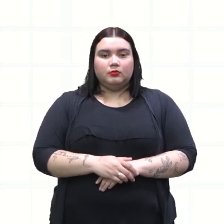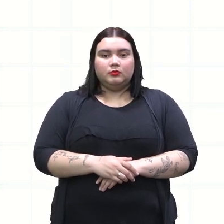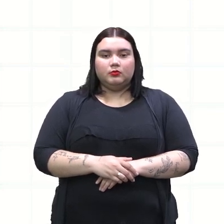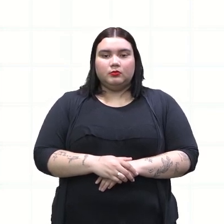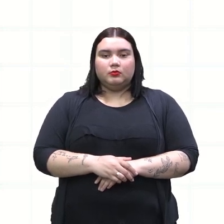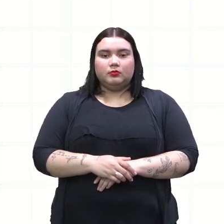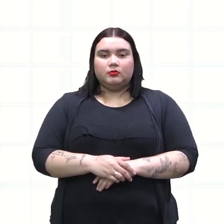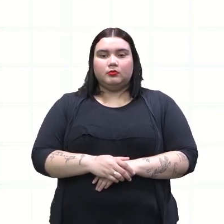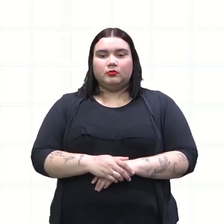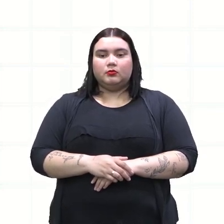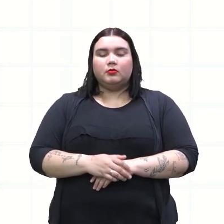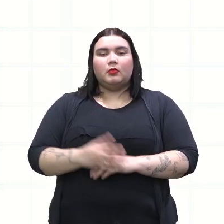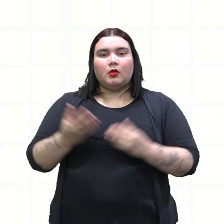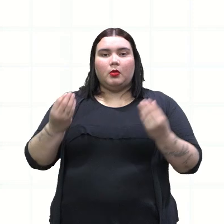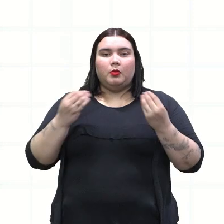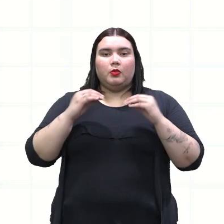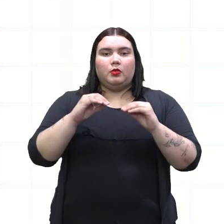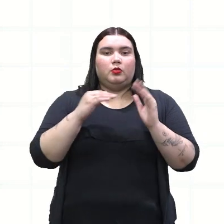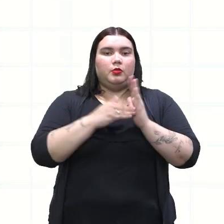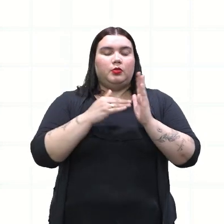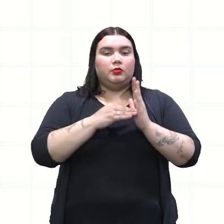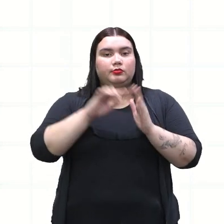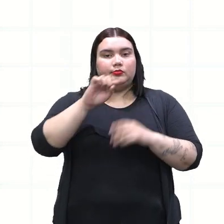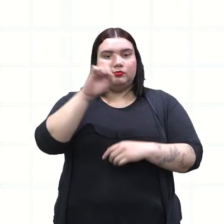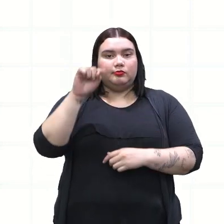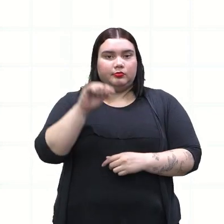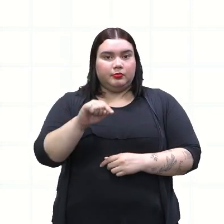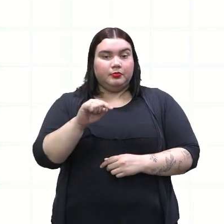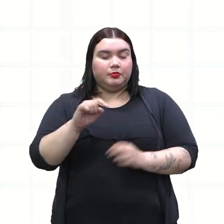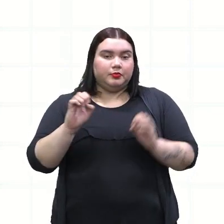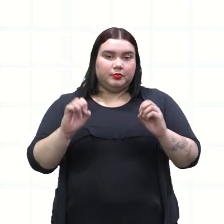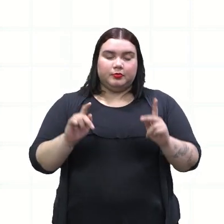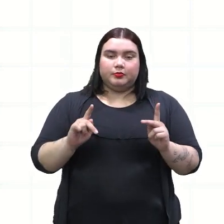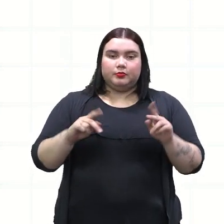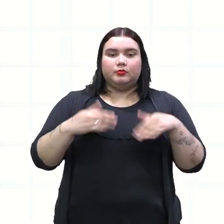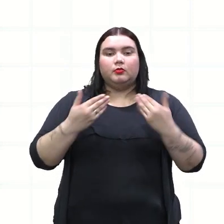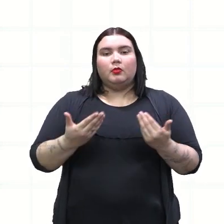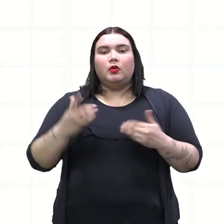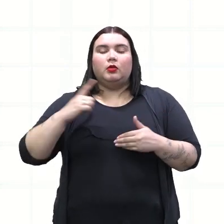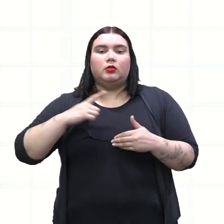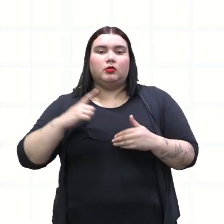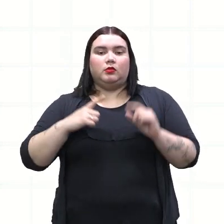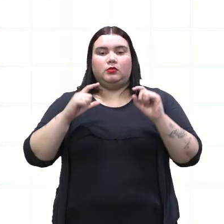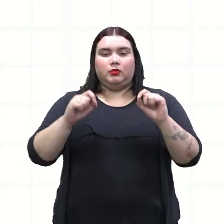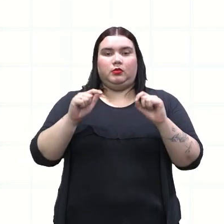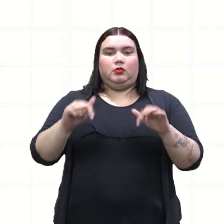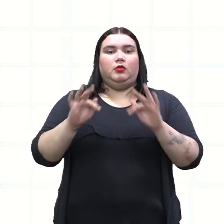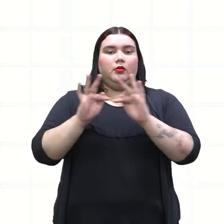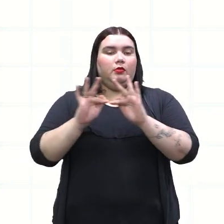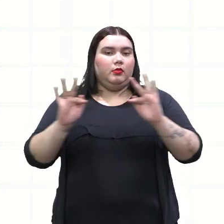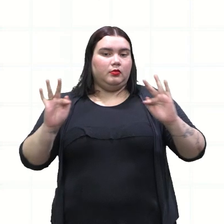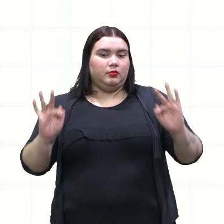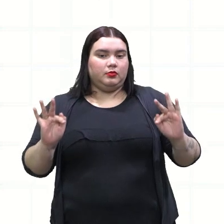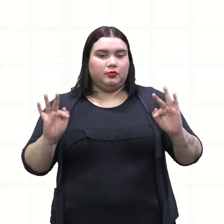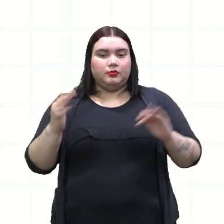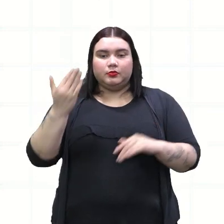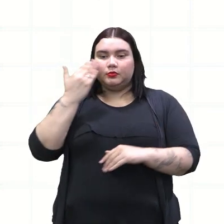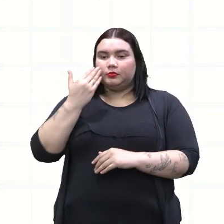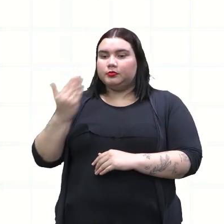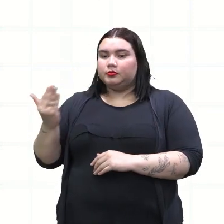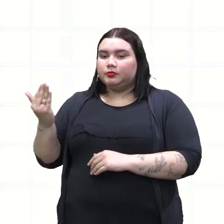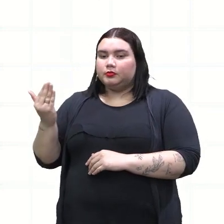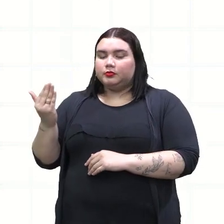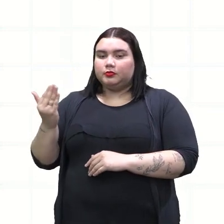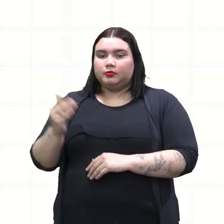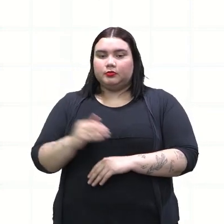E finalizo com o meu ponto de interrogação, right? Então, aí eu tenho a minha frase, people will get